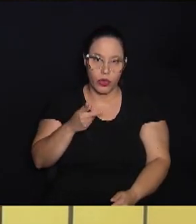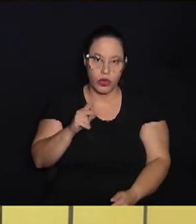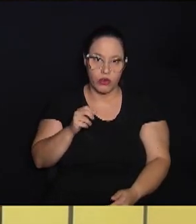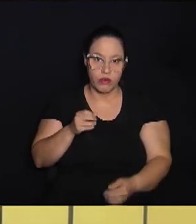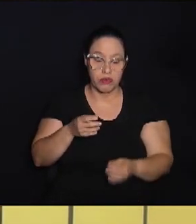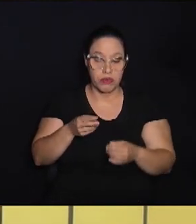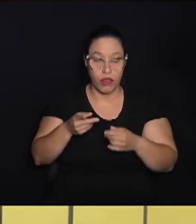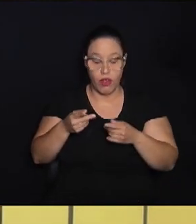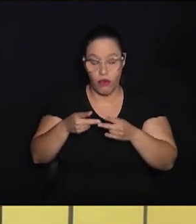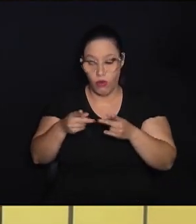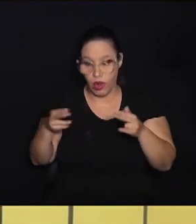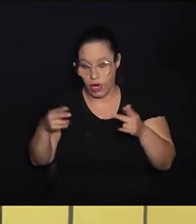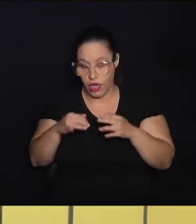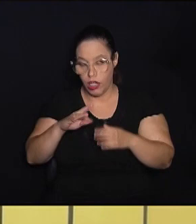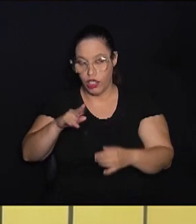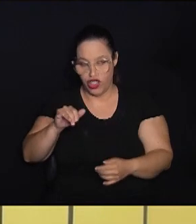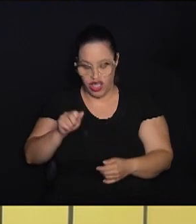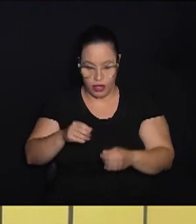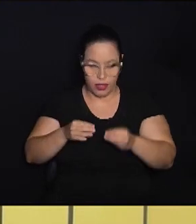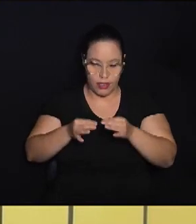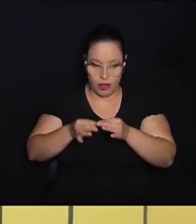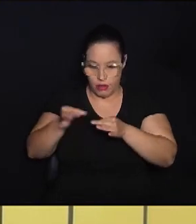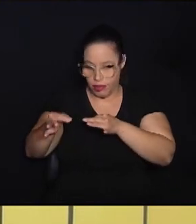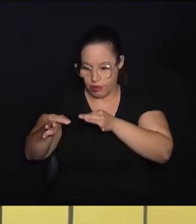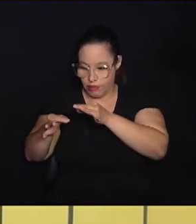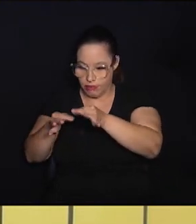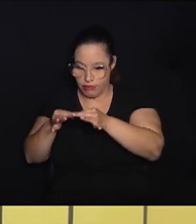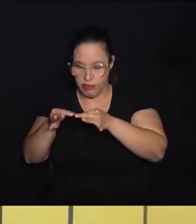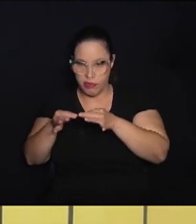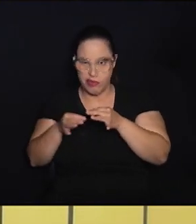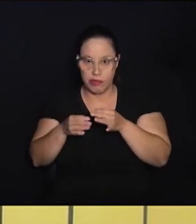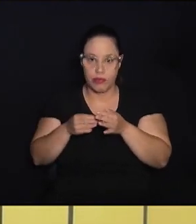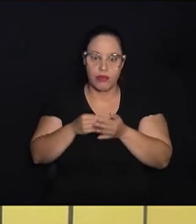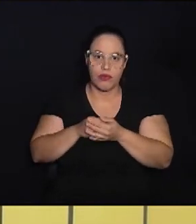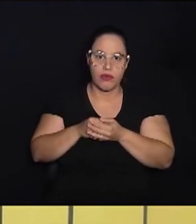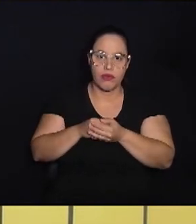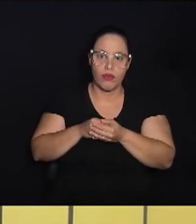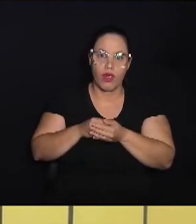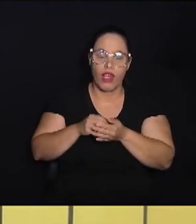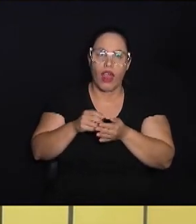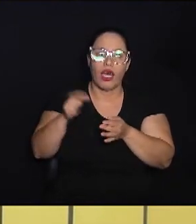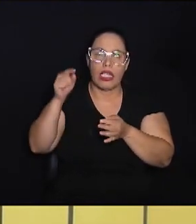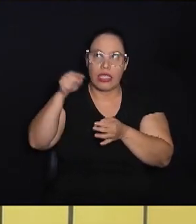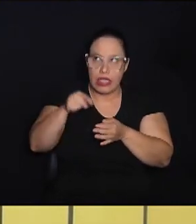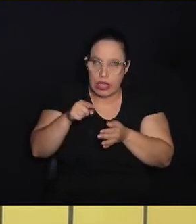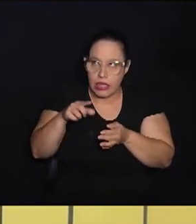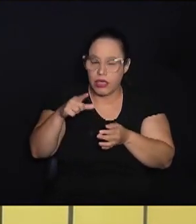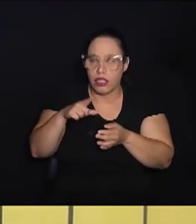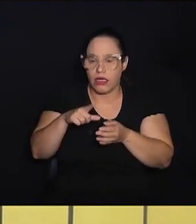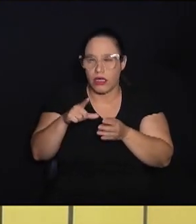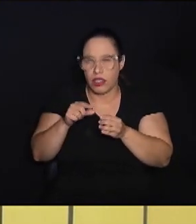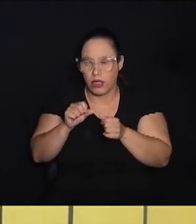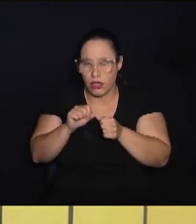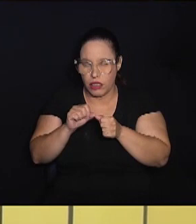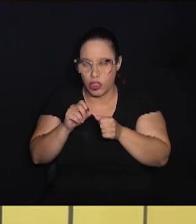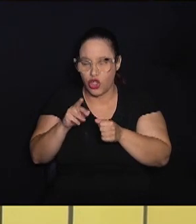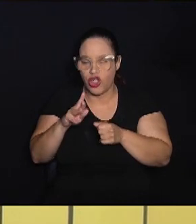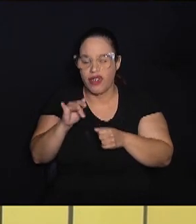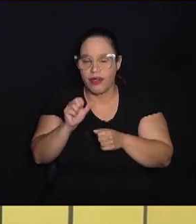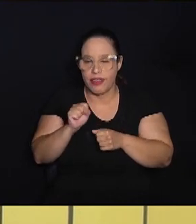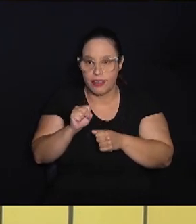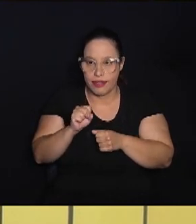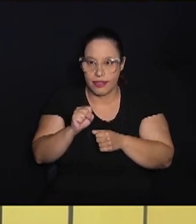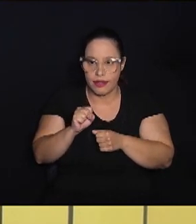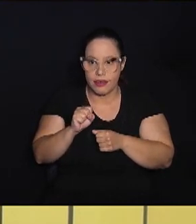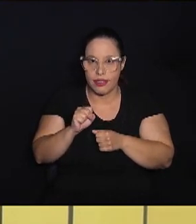tiras em sequência né então ela surge Como nessa nesse tipo específico de HQ que são as tiras eh